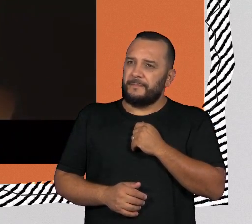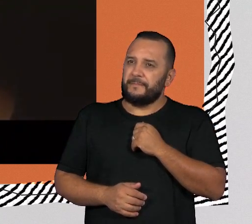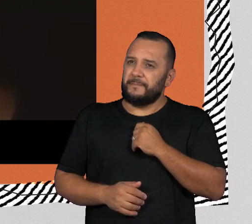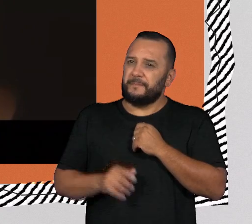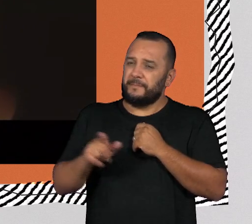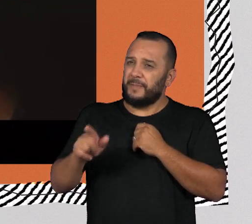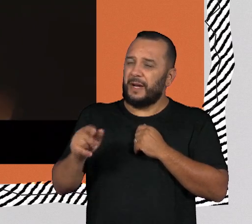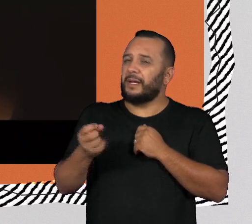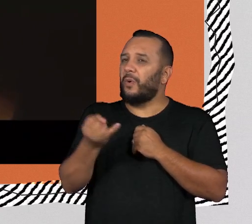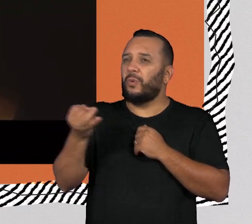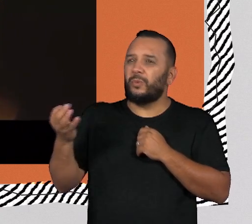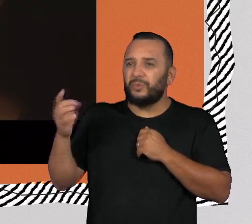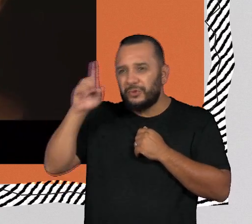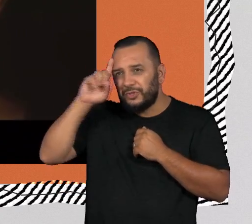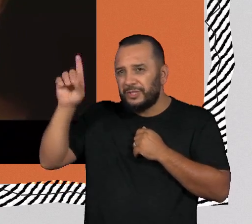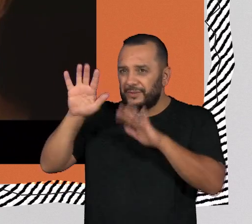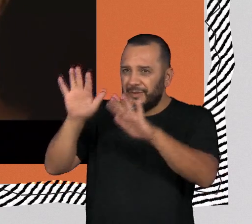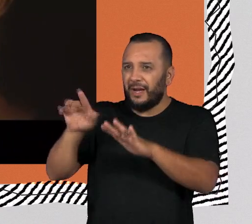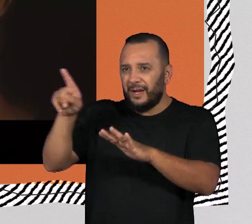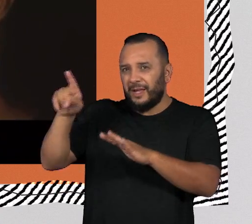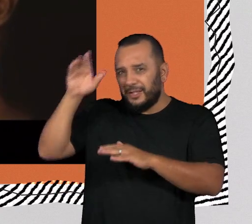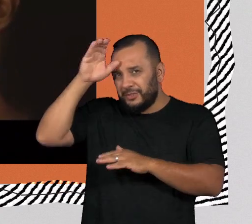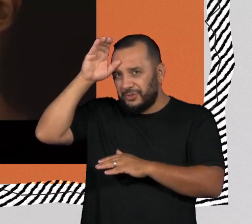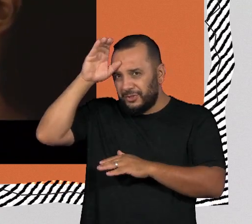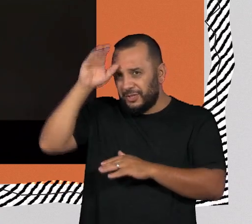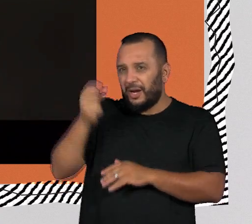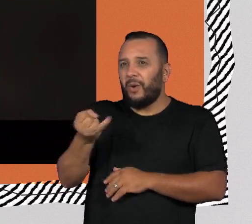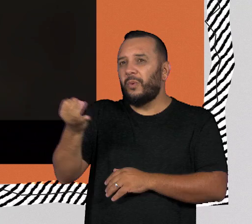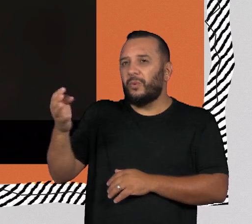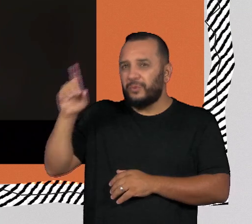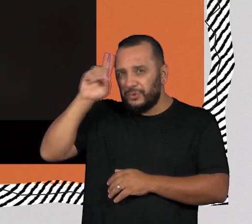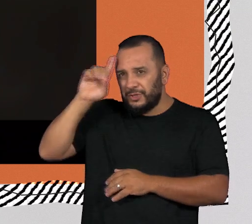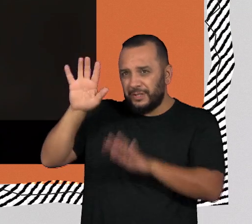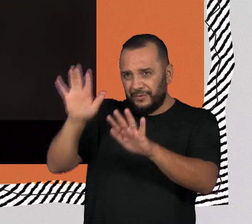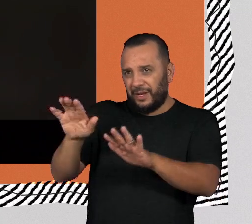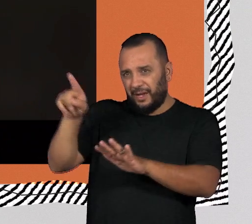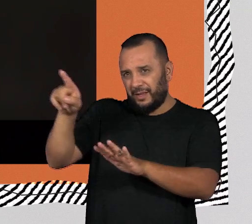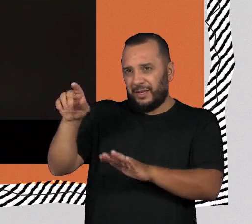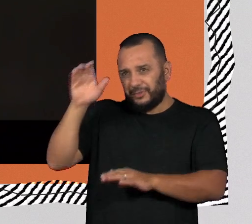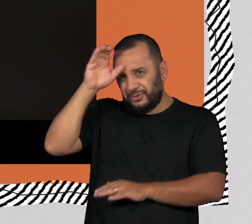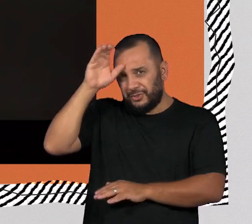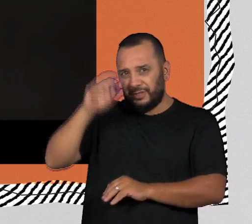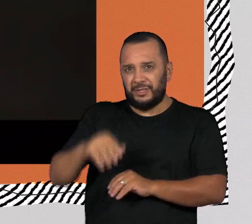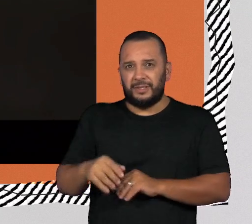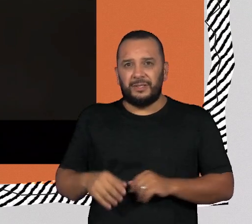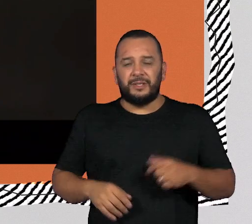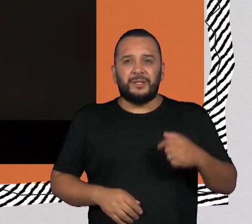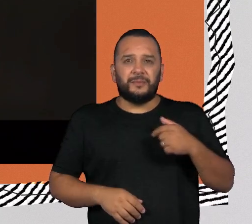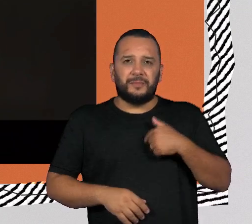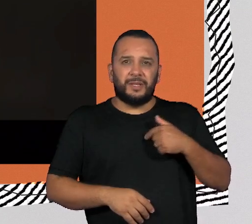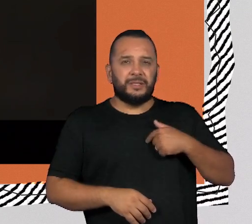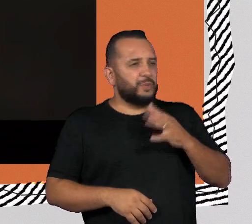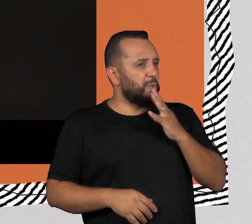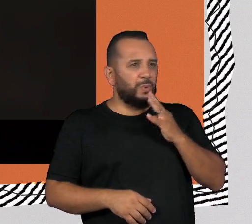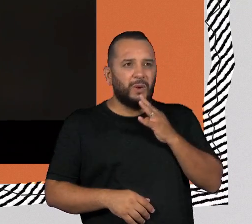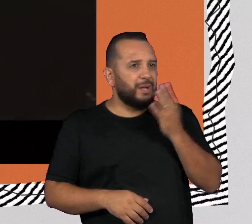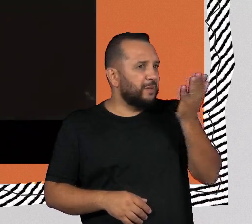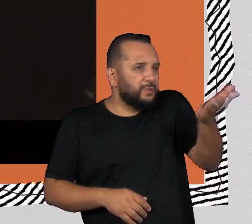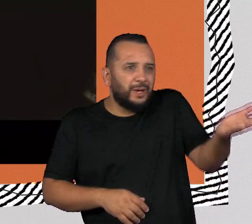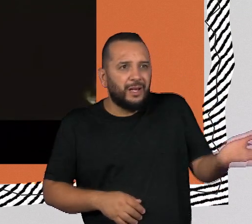Mas é só alguns dias. Só alguns dias. Mas eu nem conheço